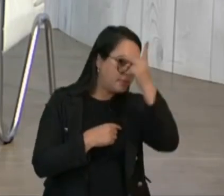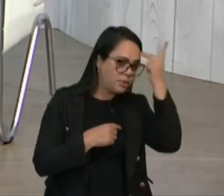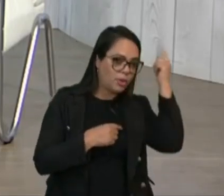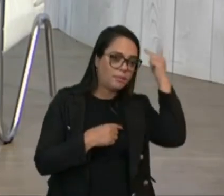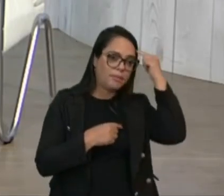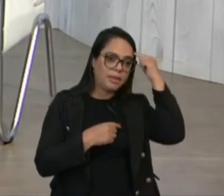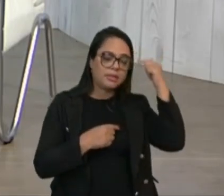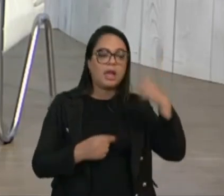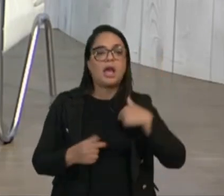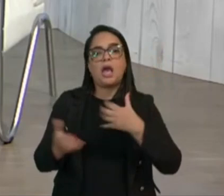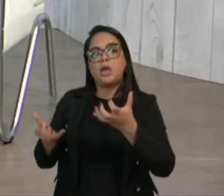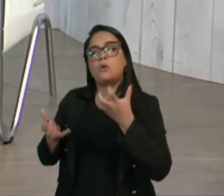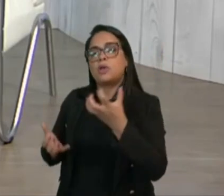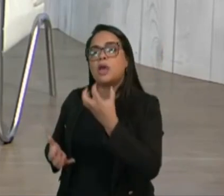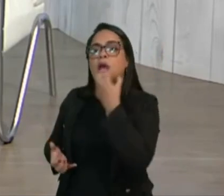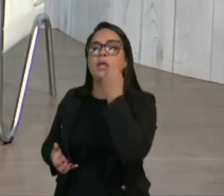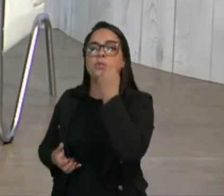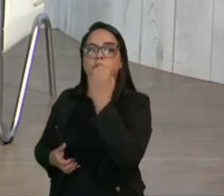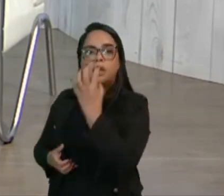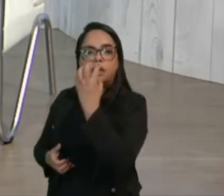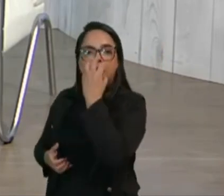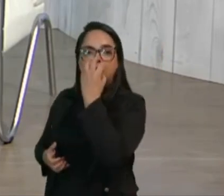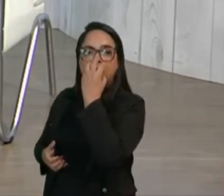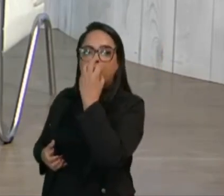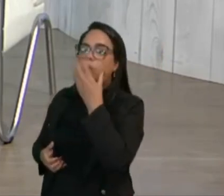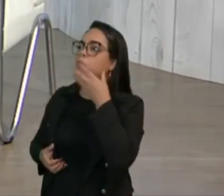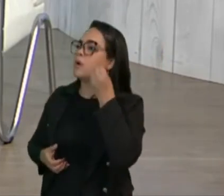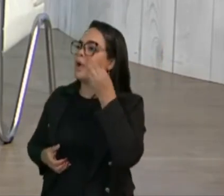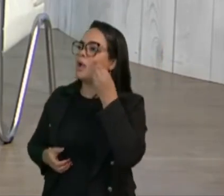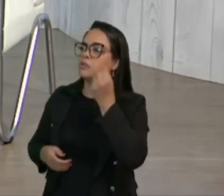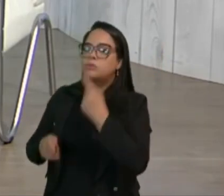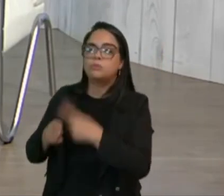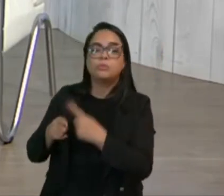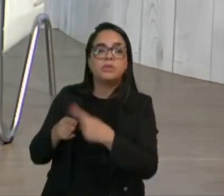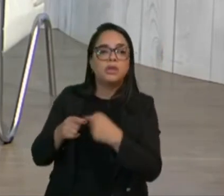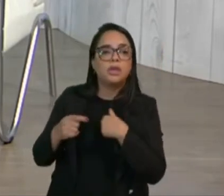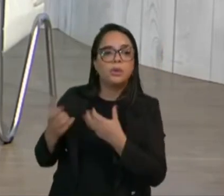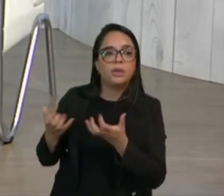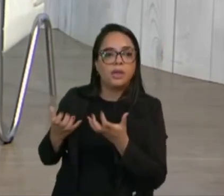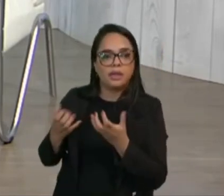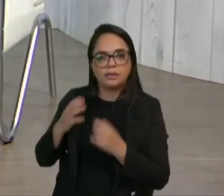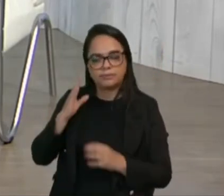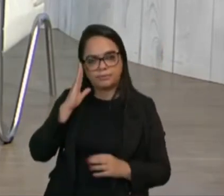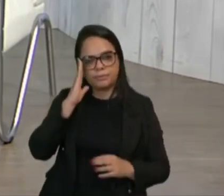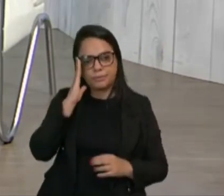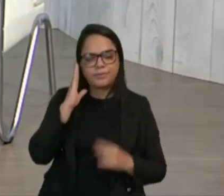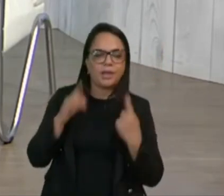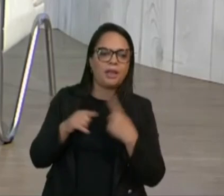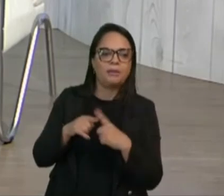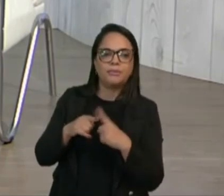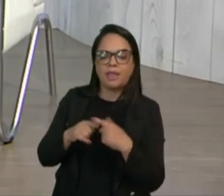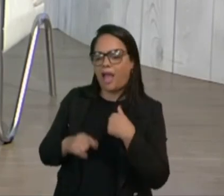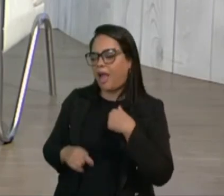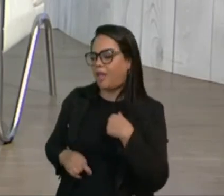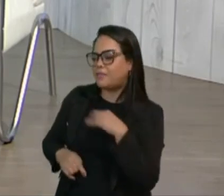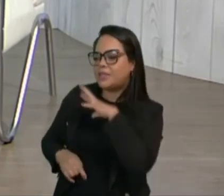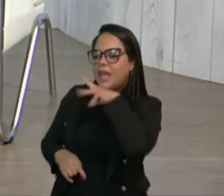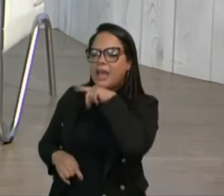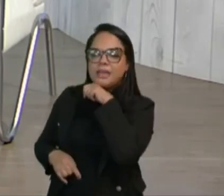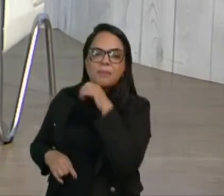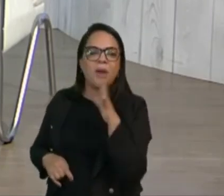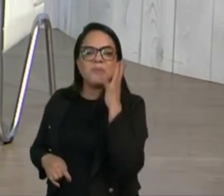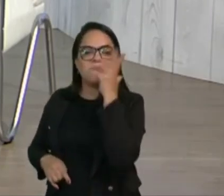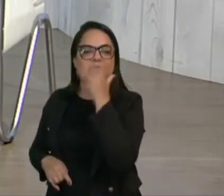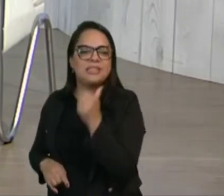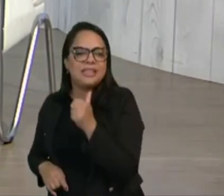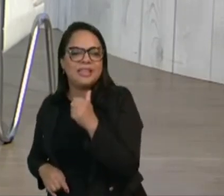quero adotar um bichinho, um cão, um gato. Por que que eu estou querendo isso? Por um status? Eu vou ter um bicho de raça, um